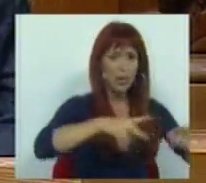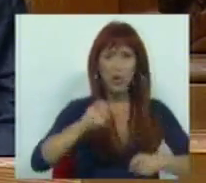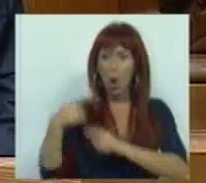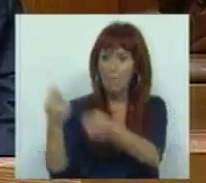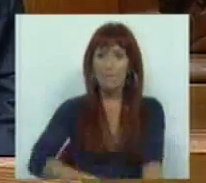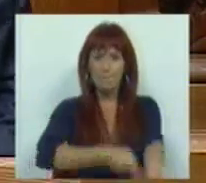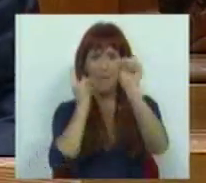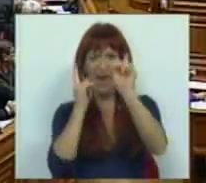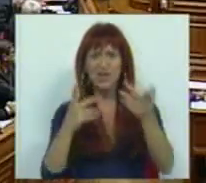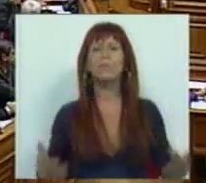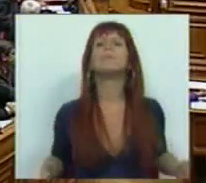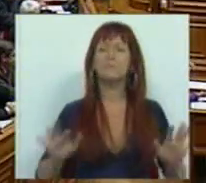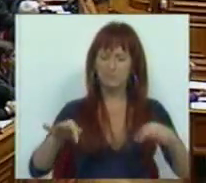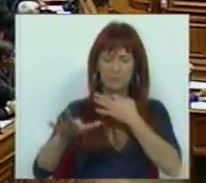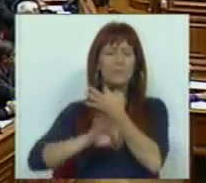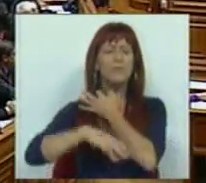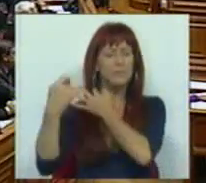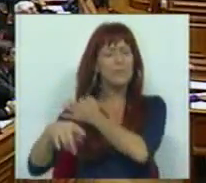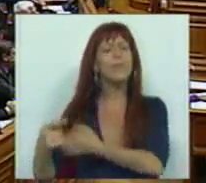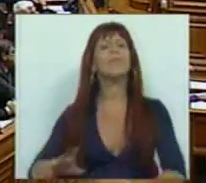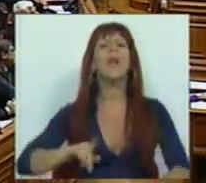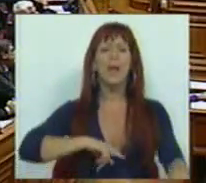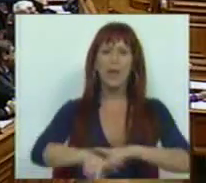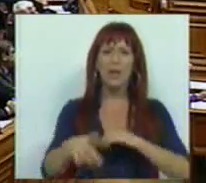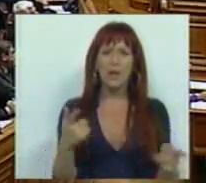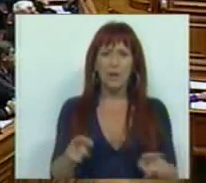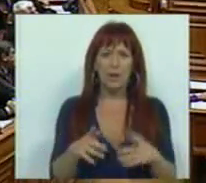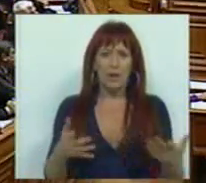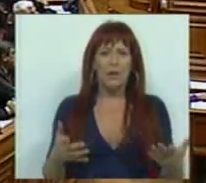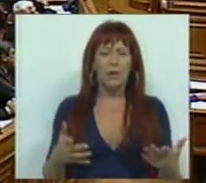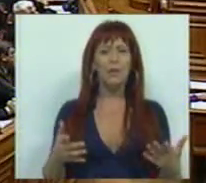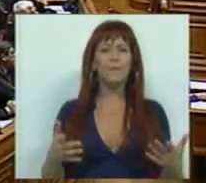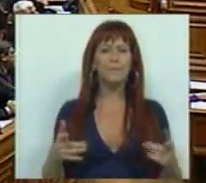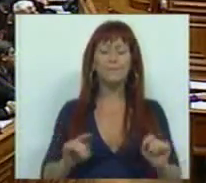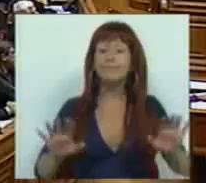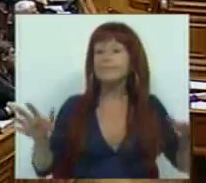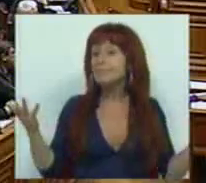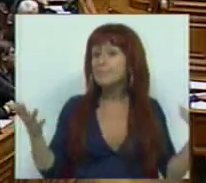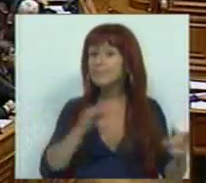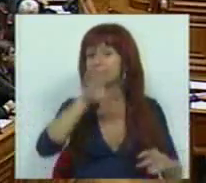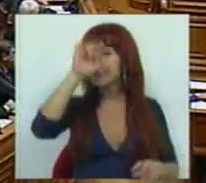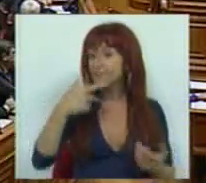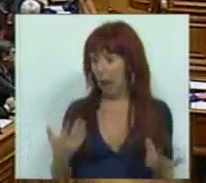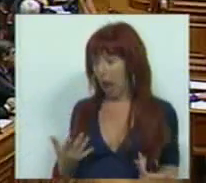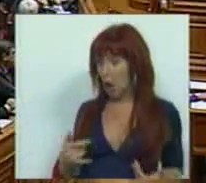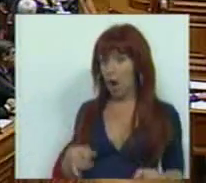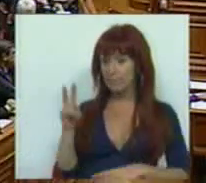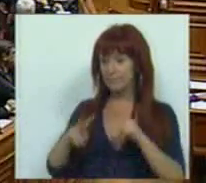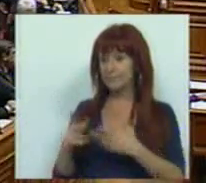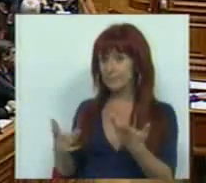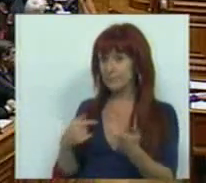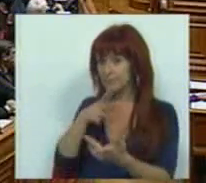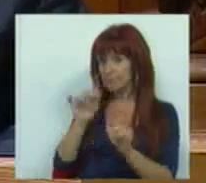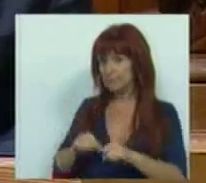nas pescas. Pode concluir, Vou já concluir, Sr. Presidente. É uma política que, de qualquer modo, o Sr. Ministro das Finanças